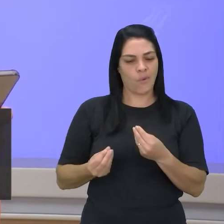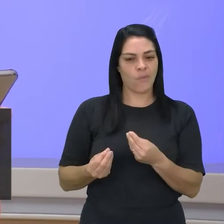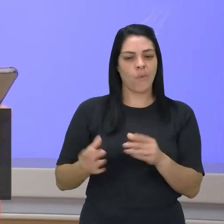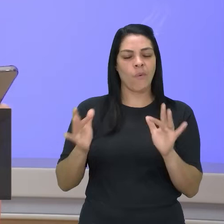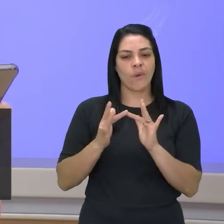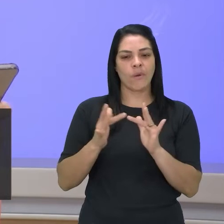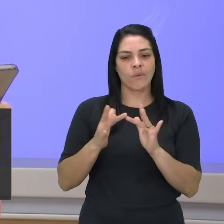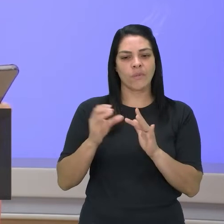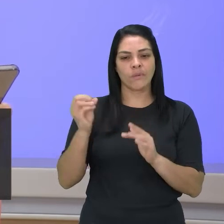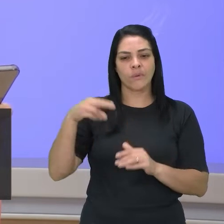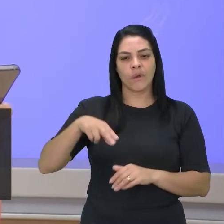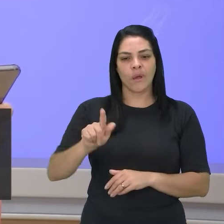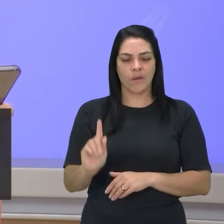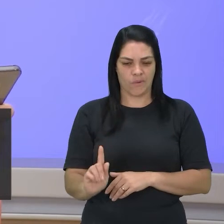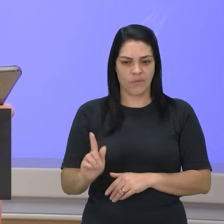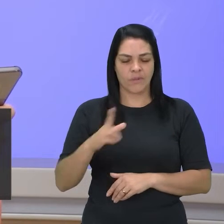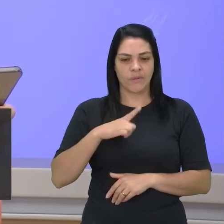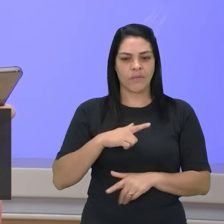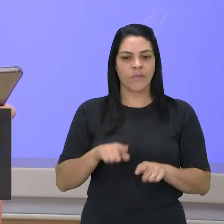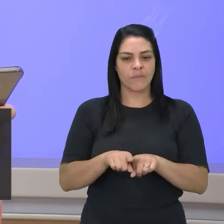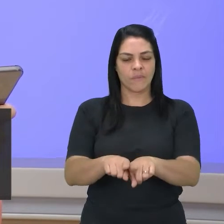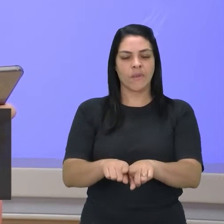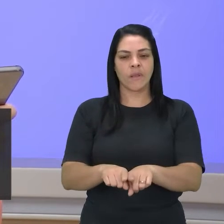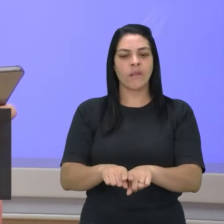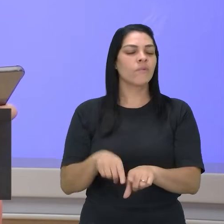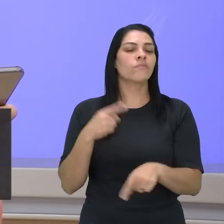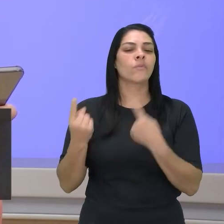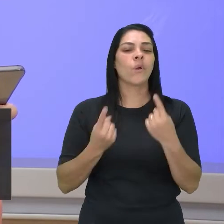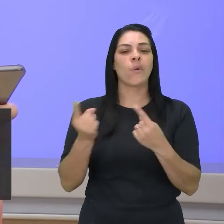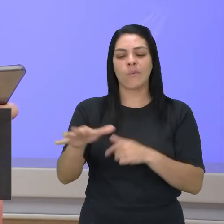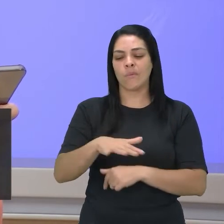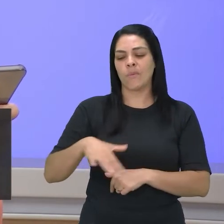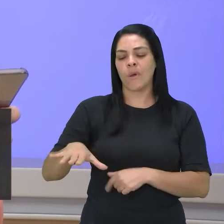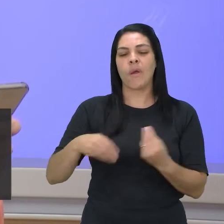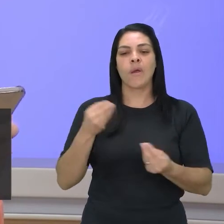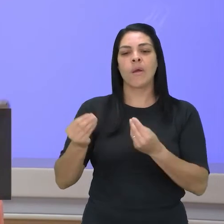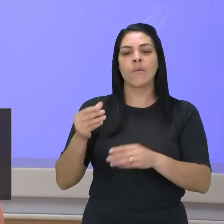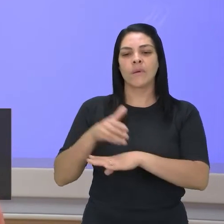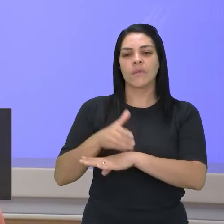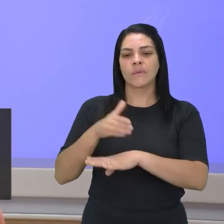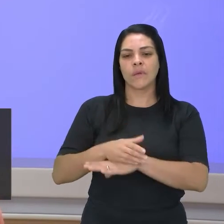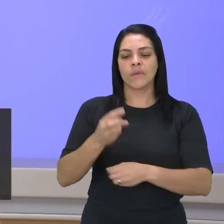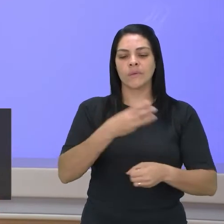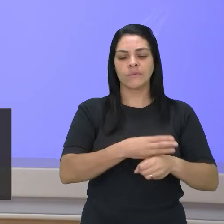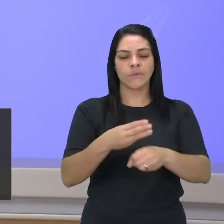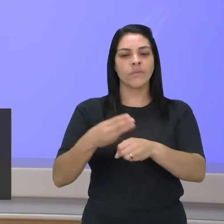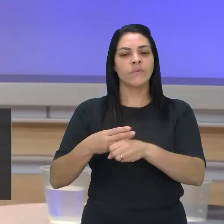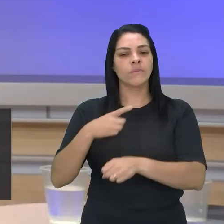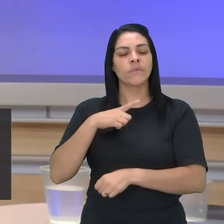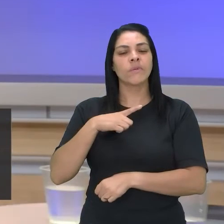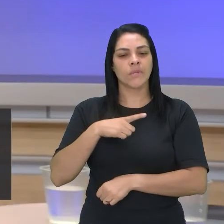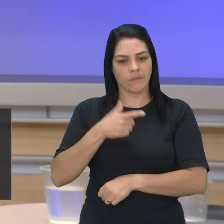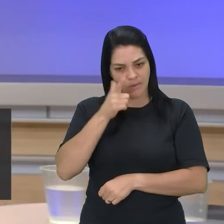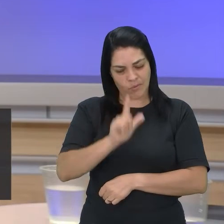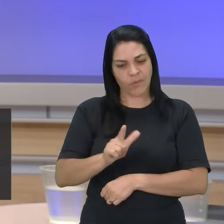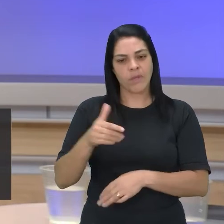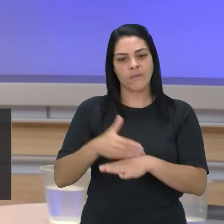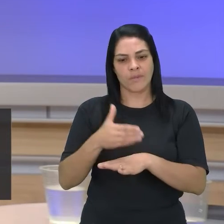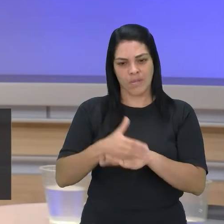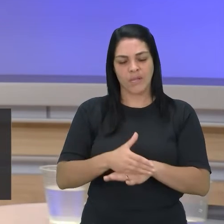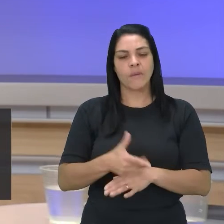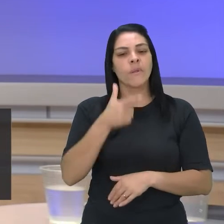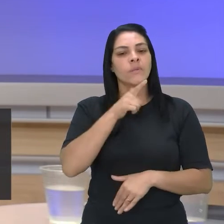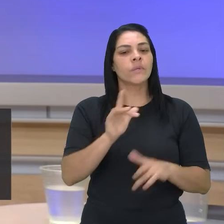parcerias. E ele também pergunta qual é a área de atuação da ONG, quais municípios atende. Tá. Para entrar